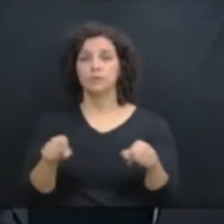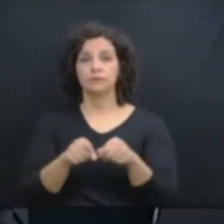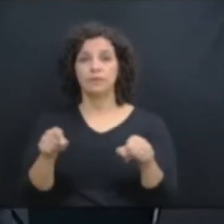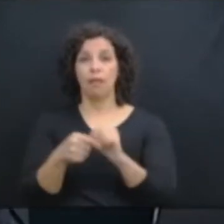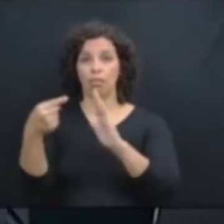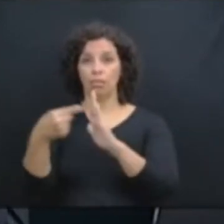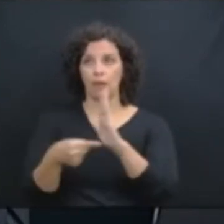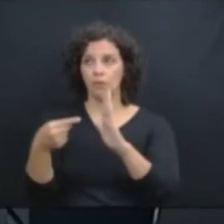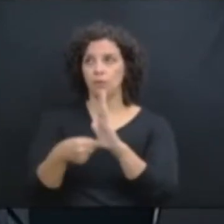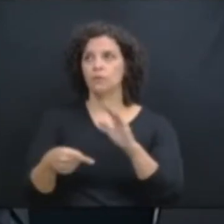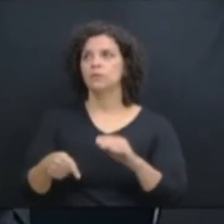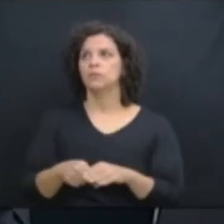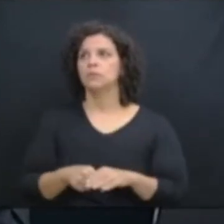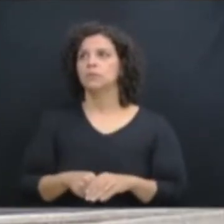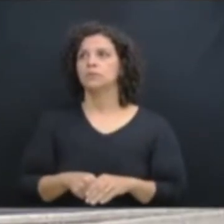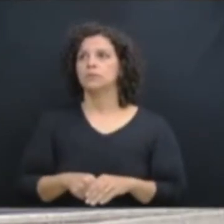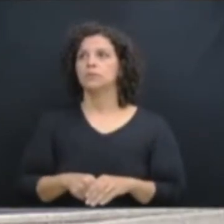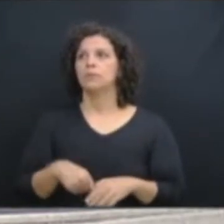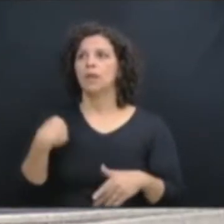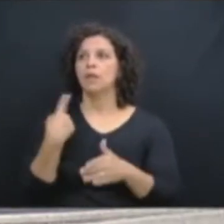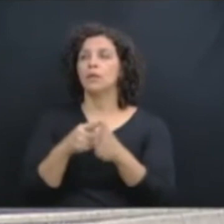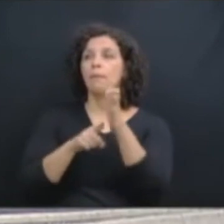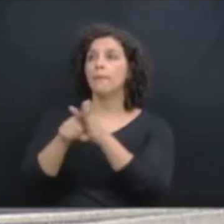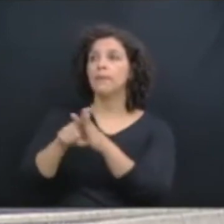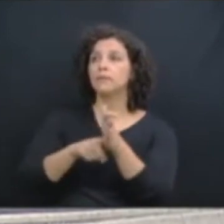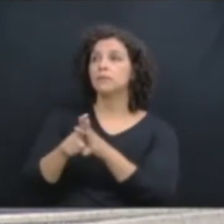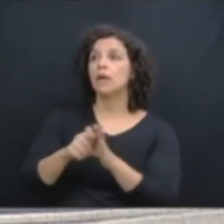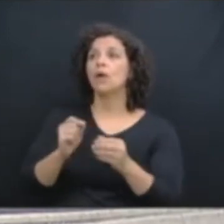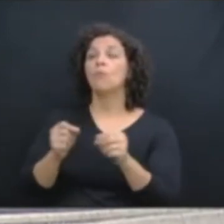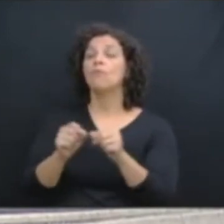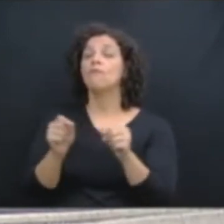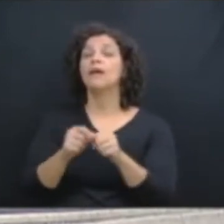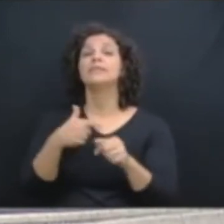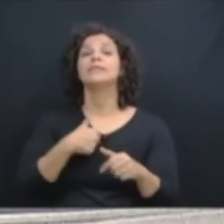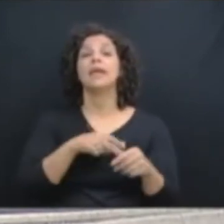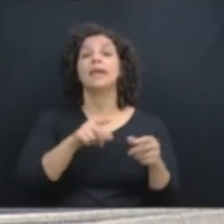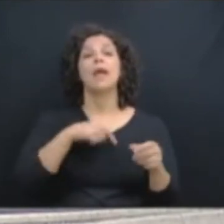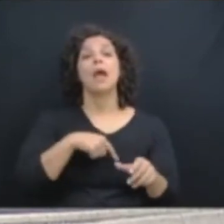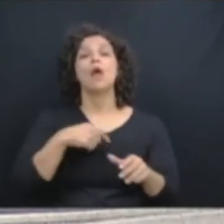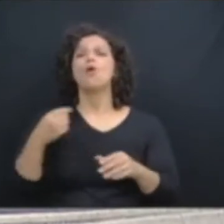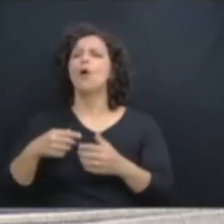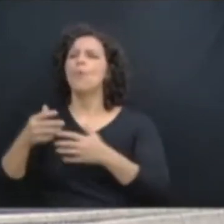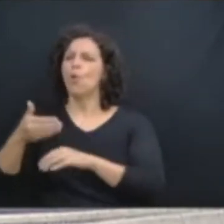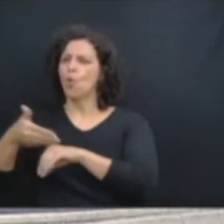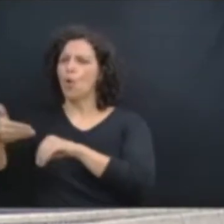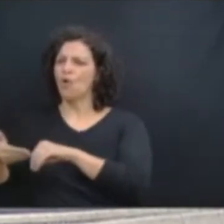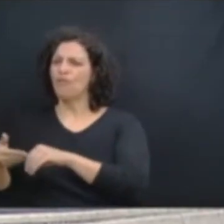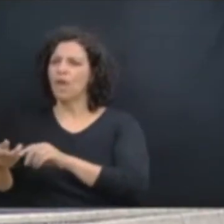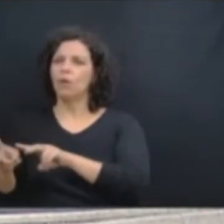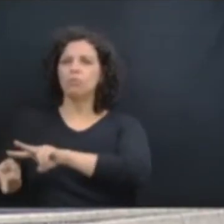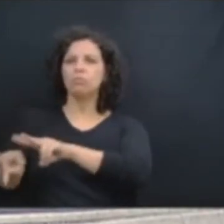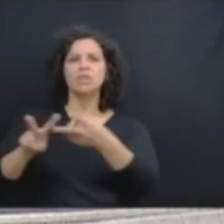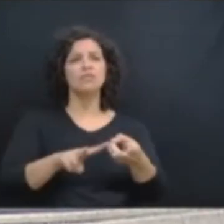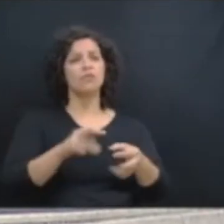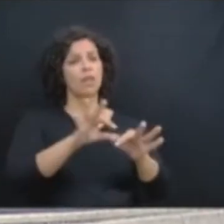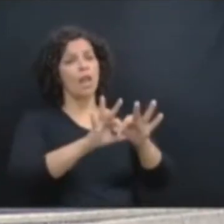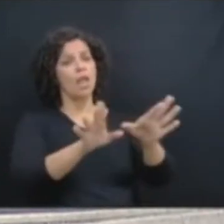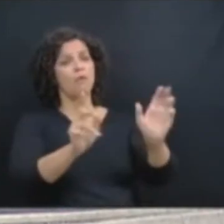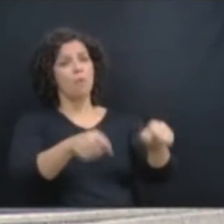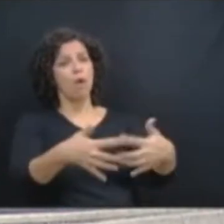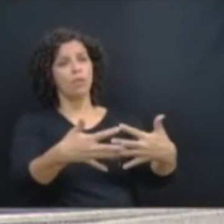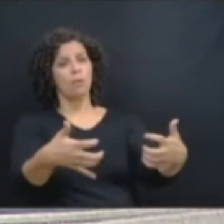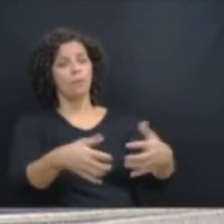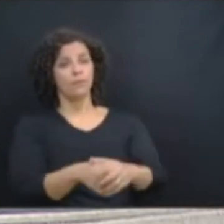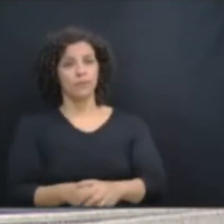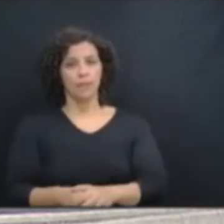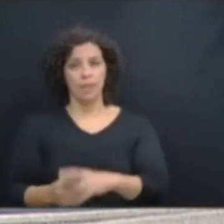uma denúncia para que se investigue a delegação. De que forma o Estado fez a designação? O